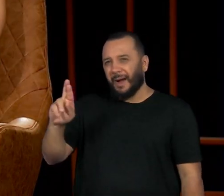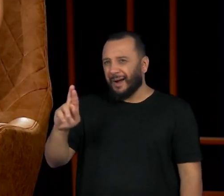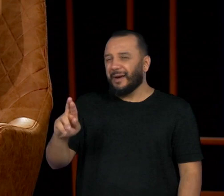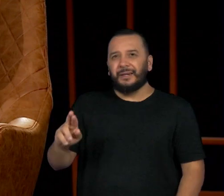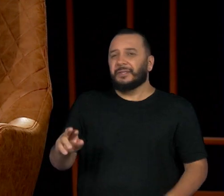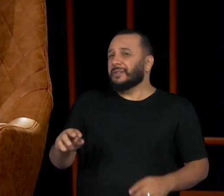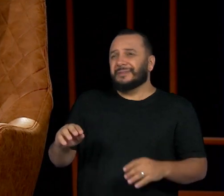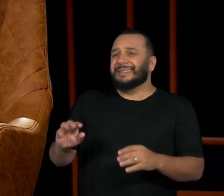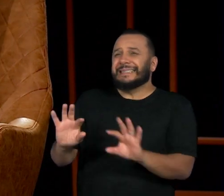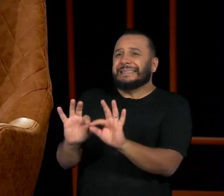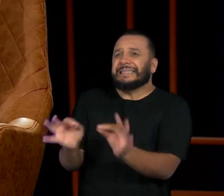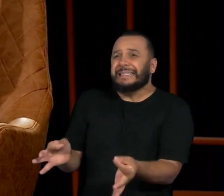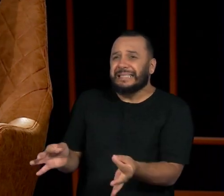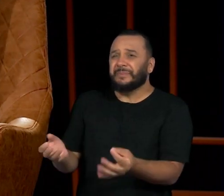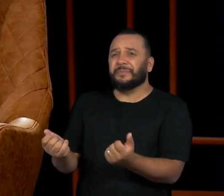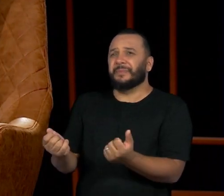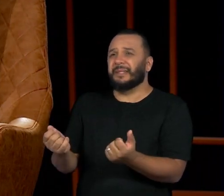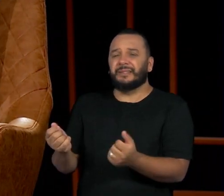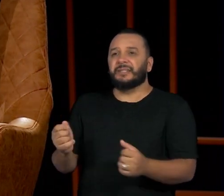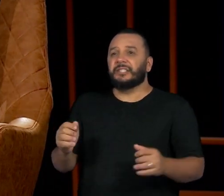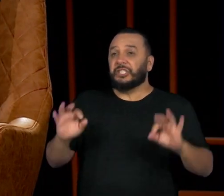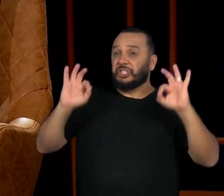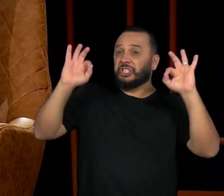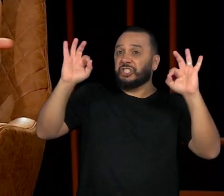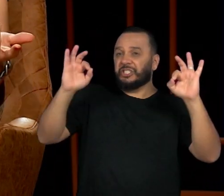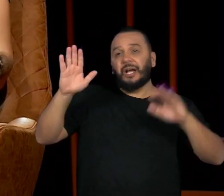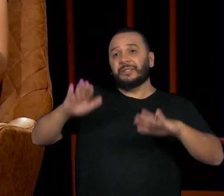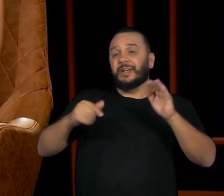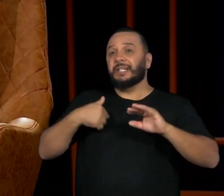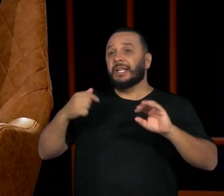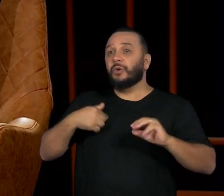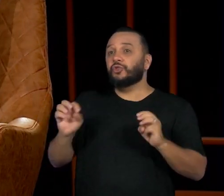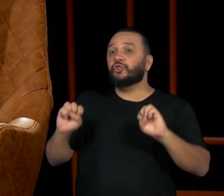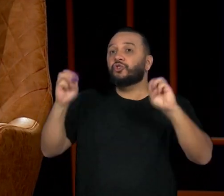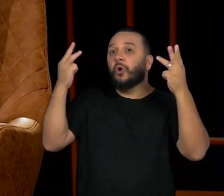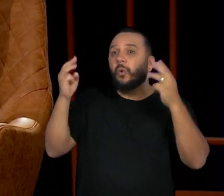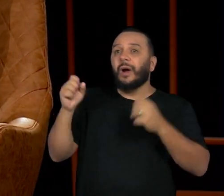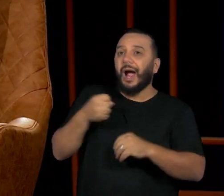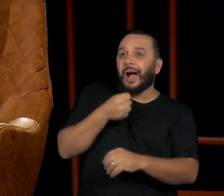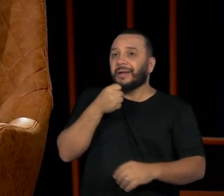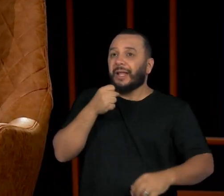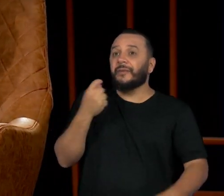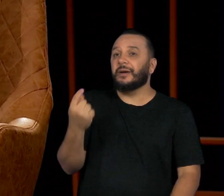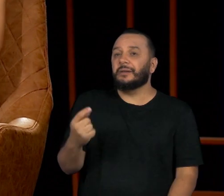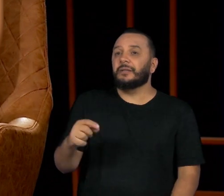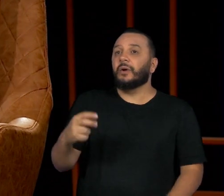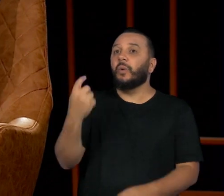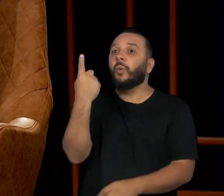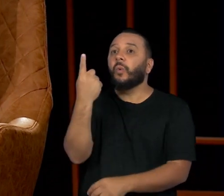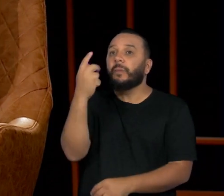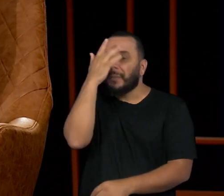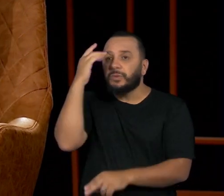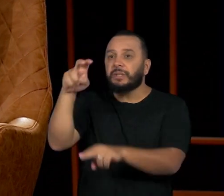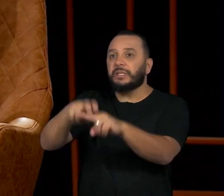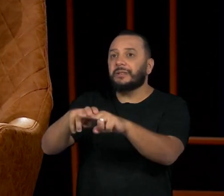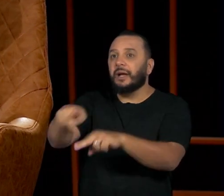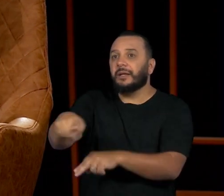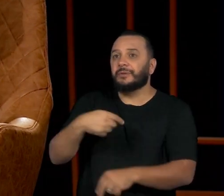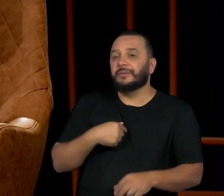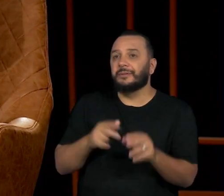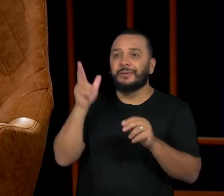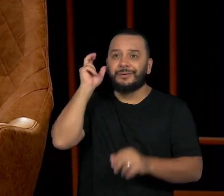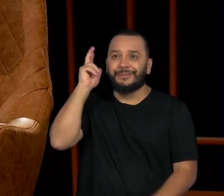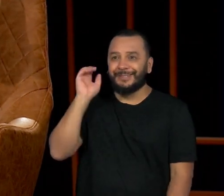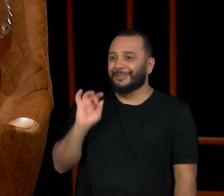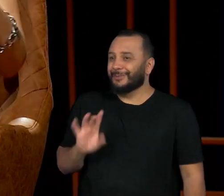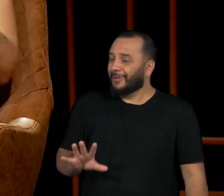pés sujos, mas assim, fazia show para uma pessoa às vezes, no Világio Café, no centro, na Vila Madalena,